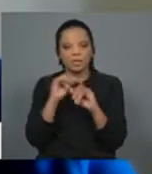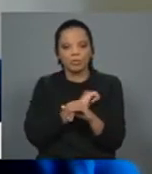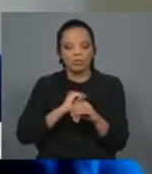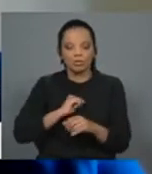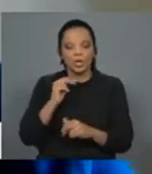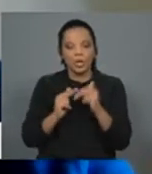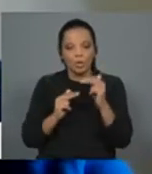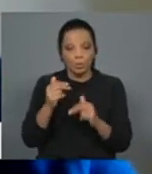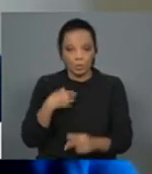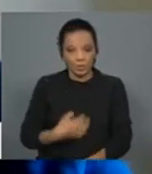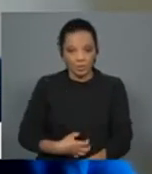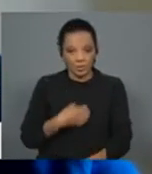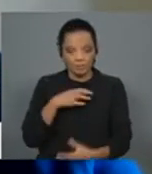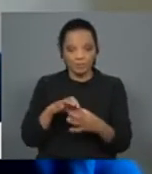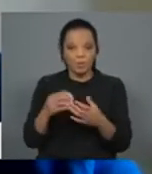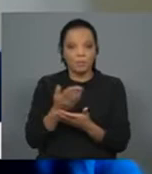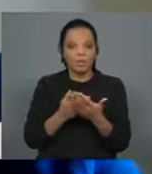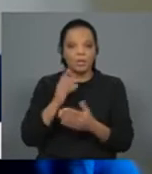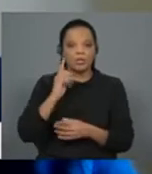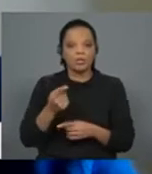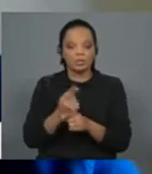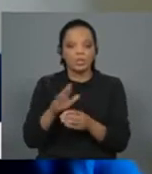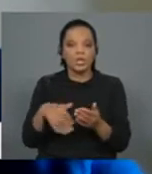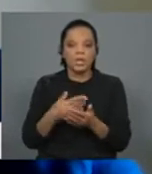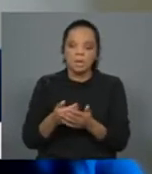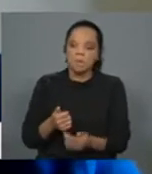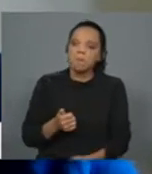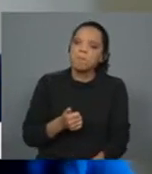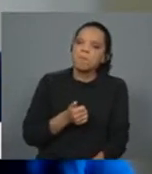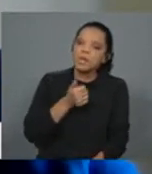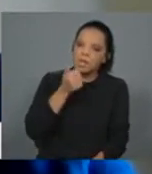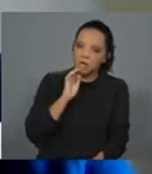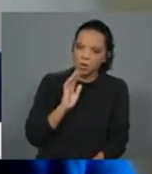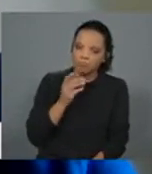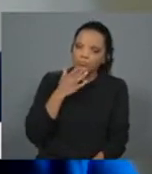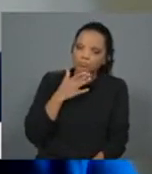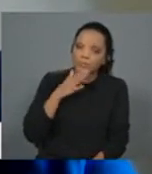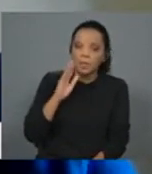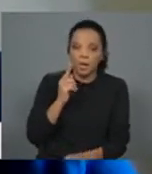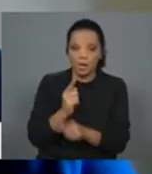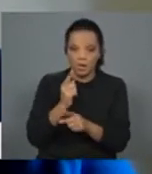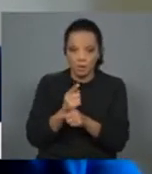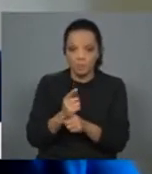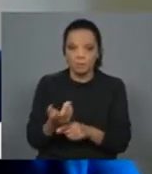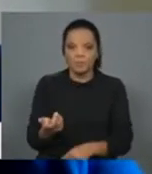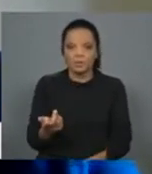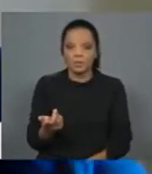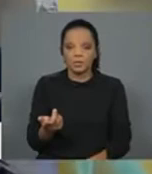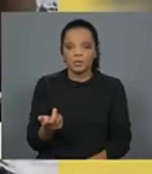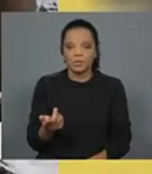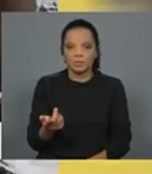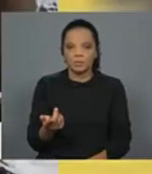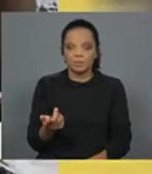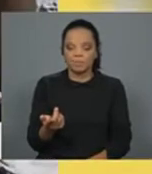minha percepção em relação ao mercado é que as coisas têm estado a melhorar, mas mesmo assim continua a ser...